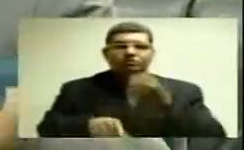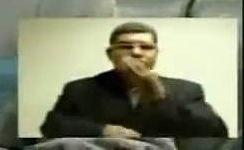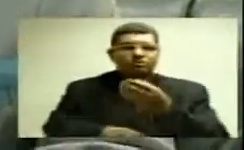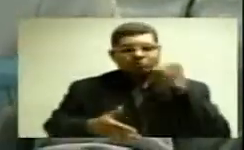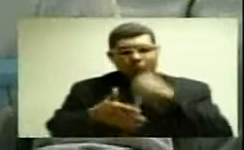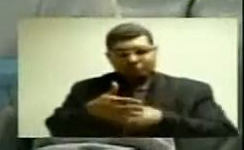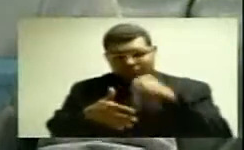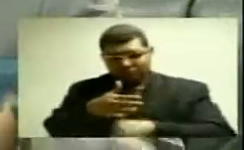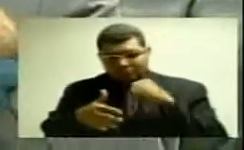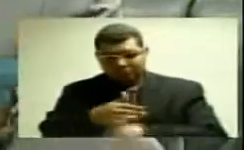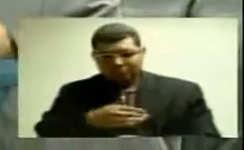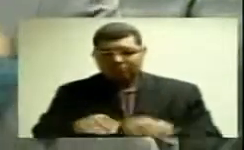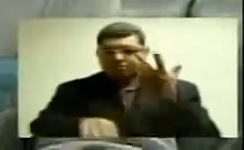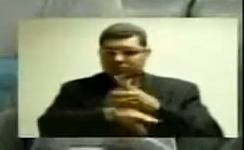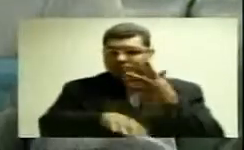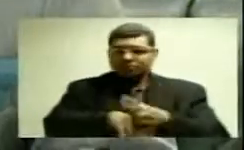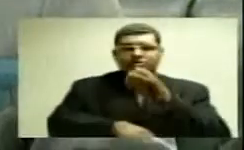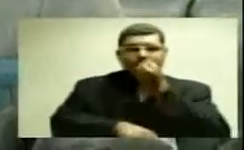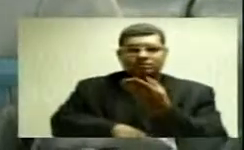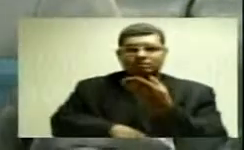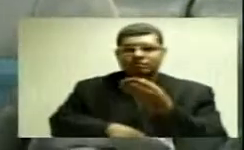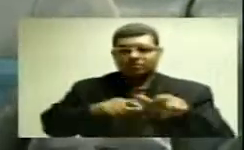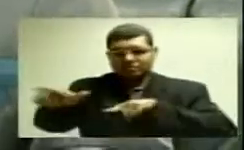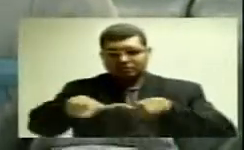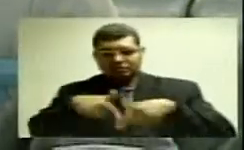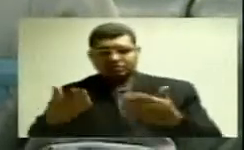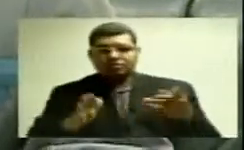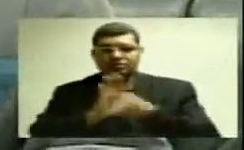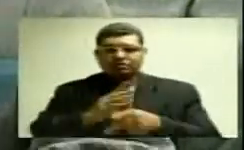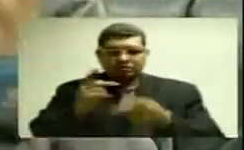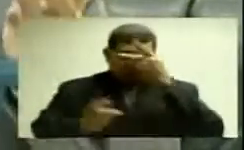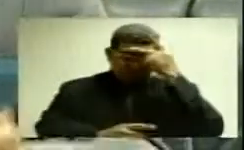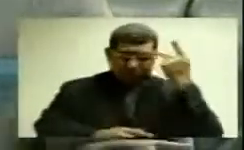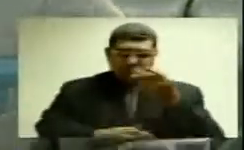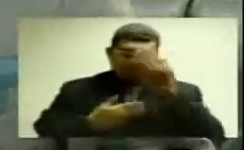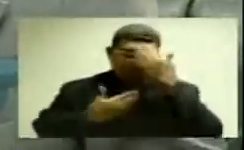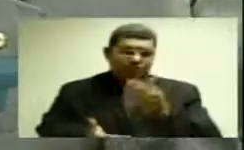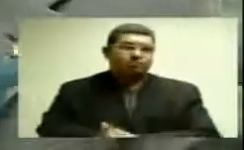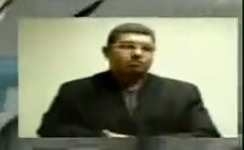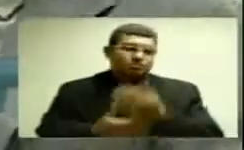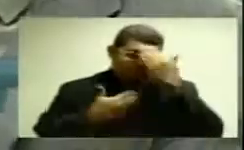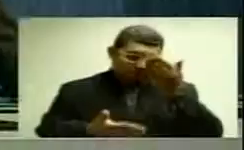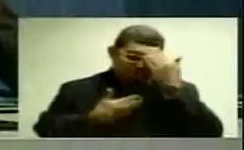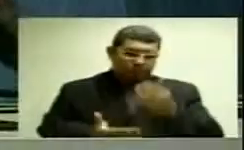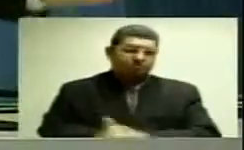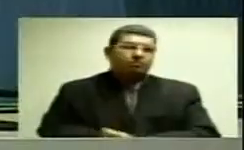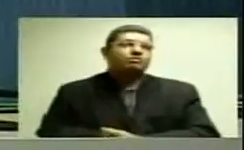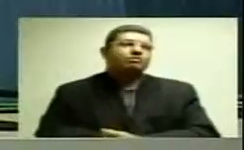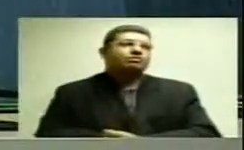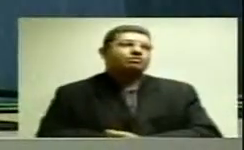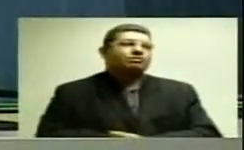bem cobrados para exercerem bem esse serviço em prol da população. Obrigado. Obrigado, deputado Zé